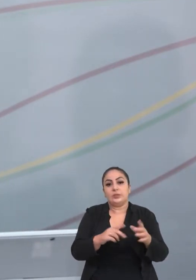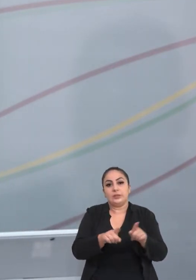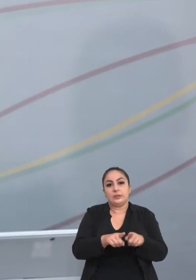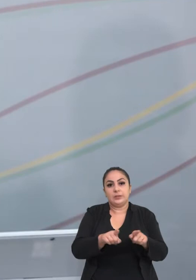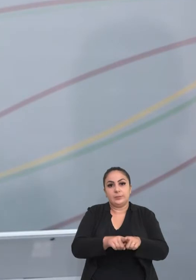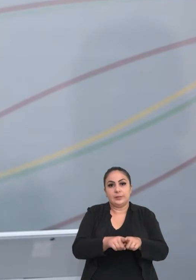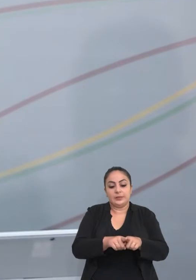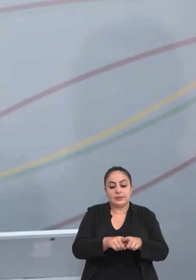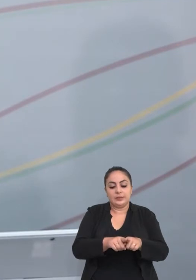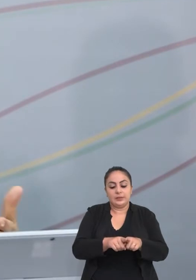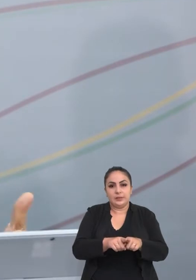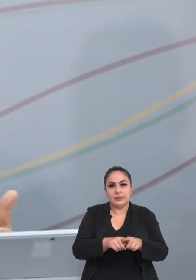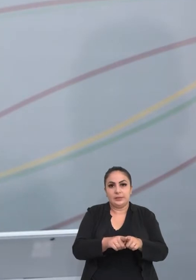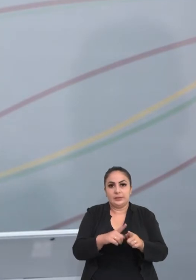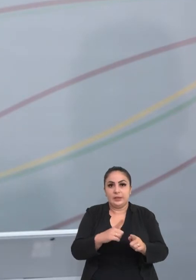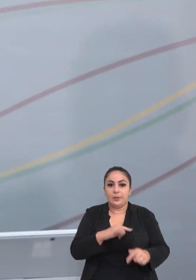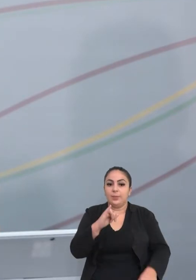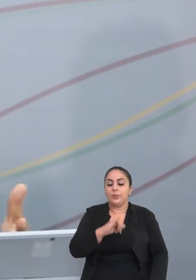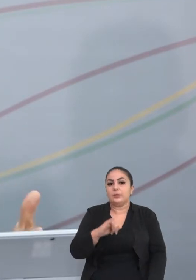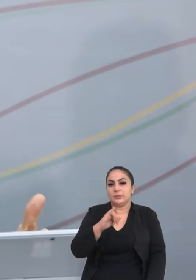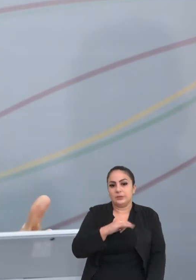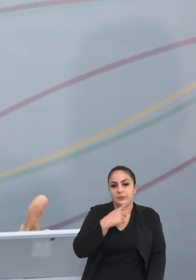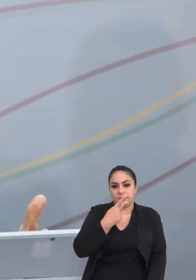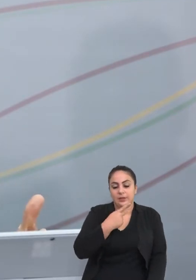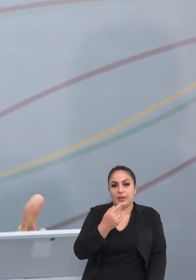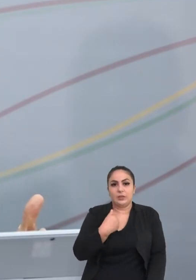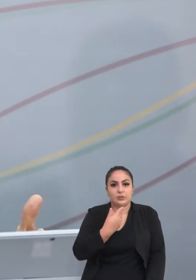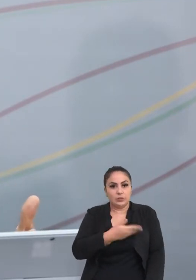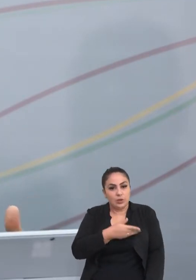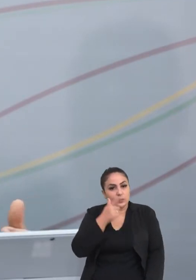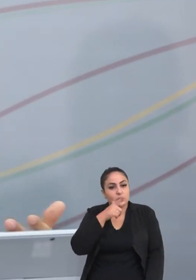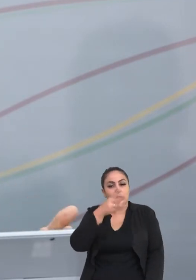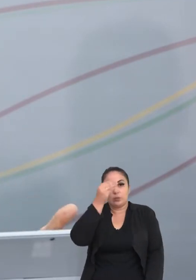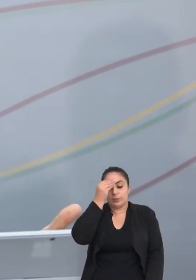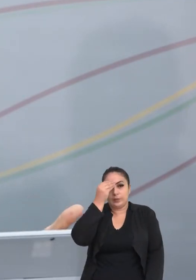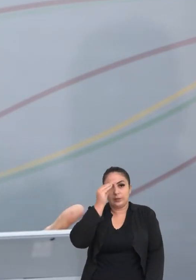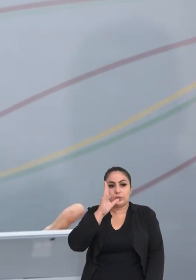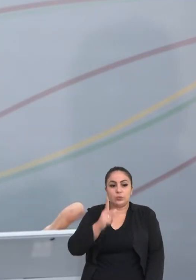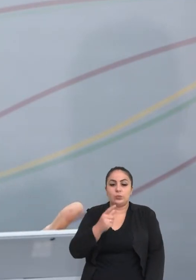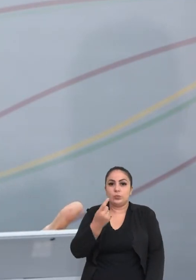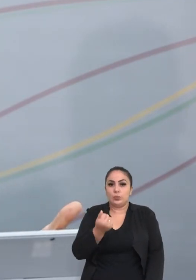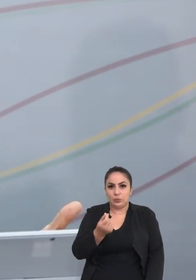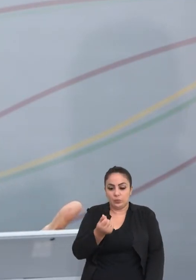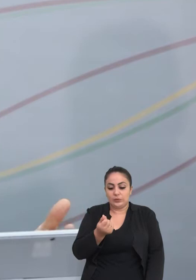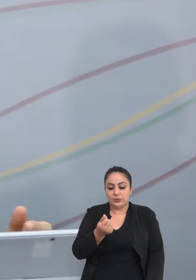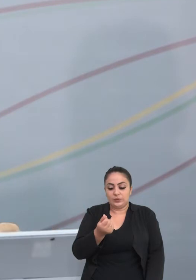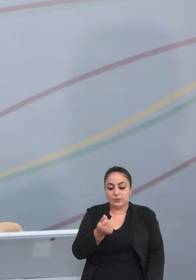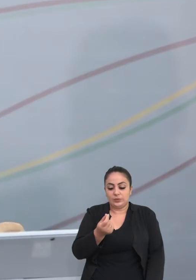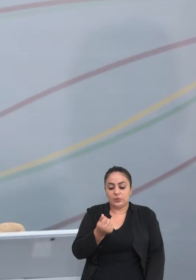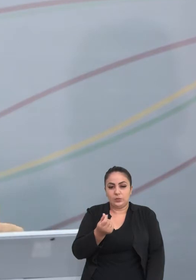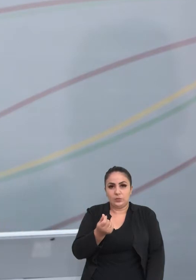registro do veículo. E aí que é importante também nós entendermos que o custo